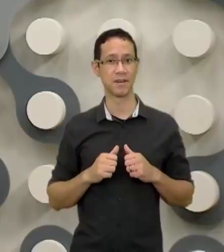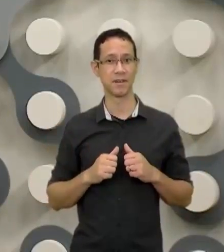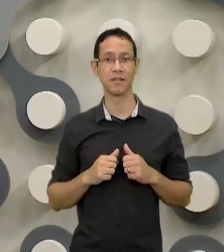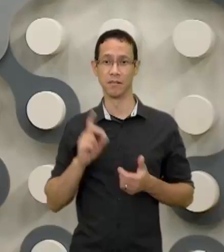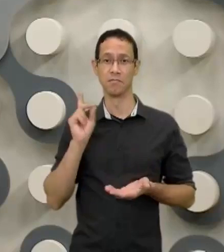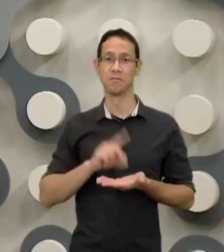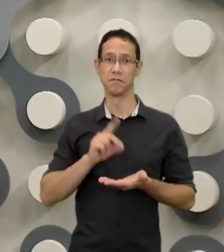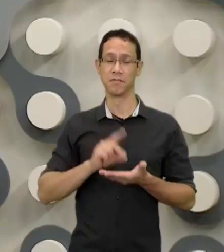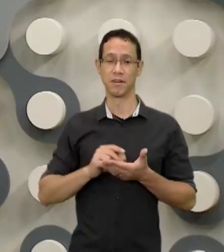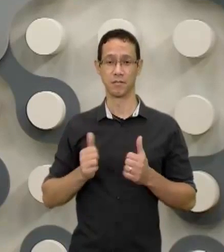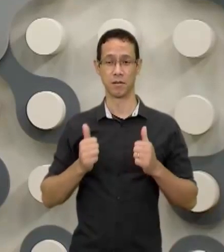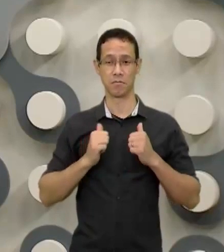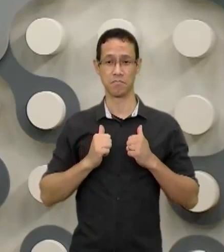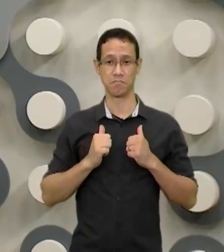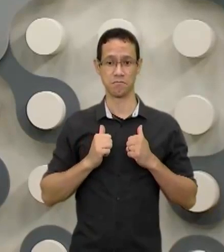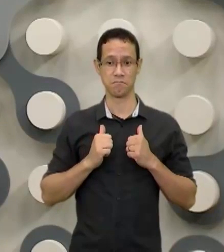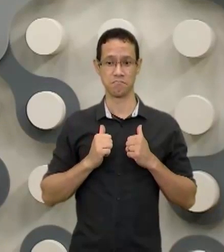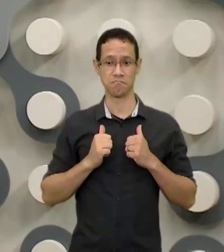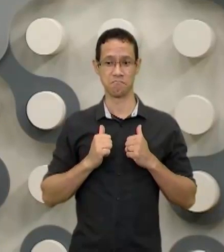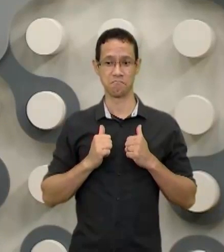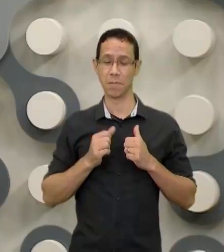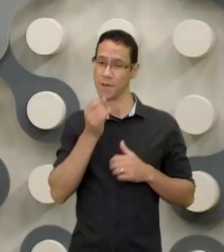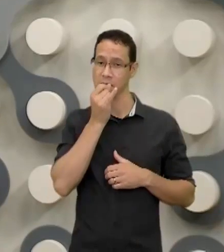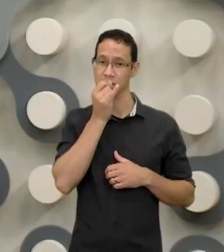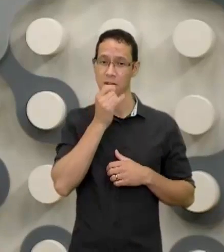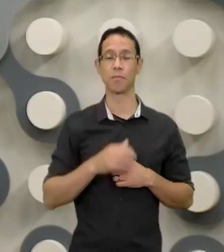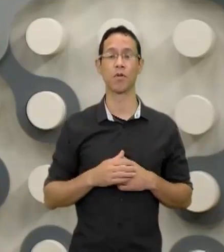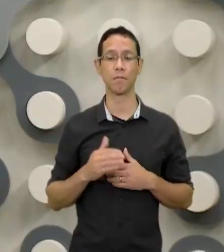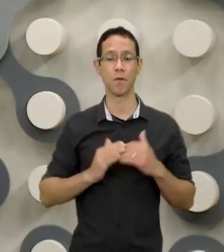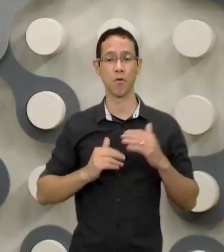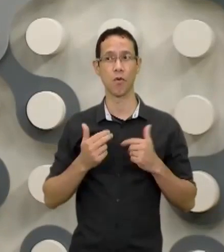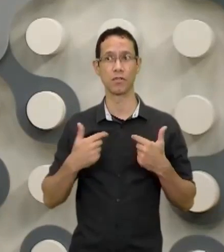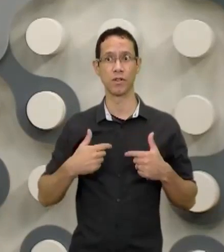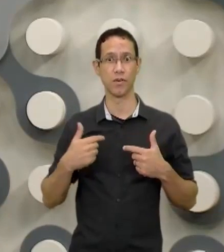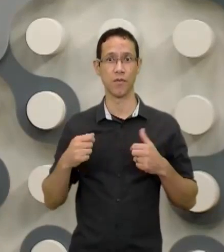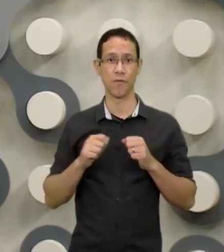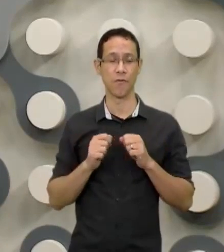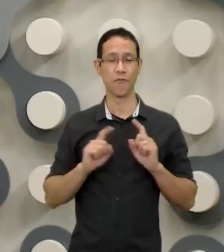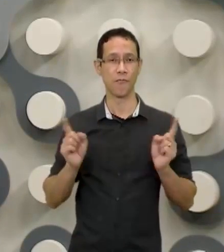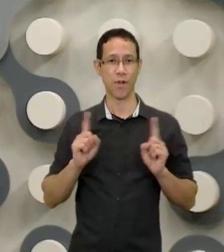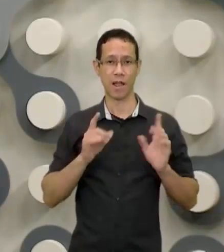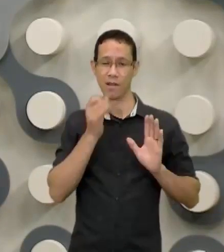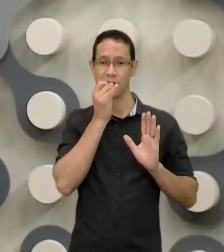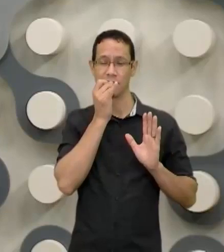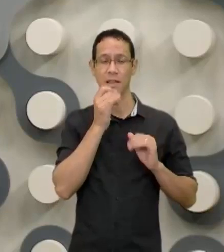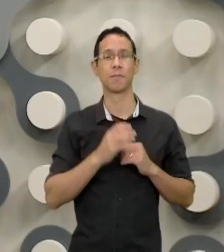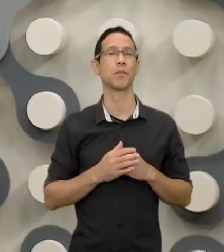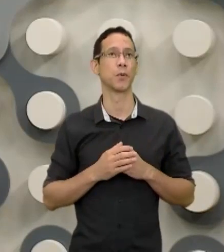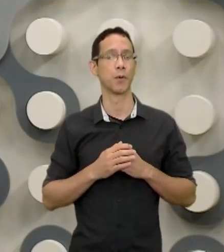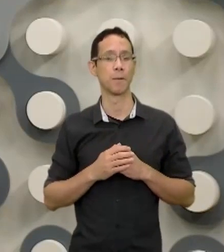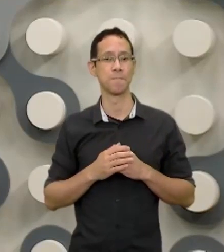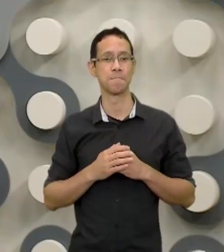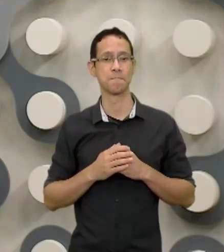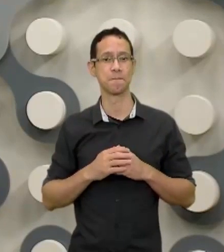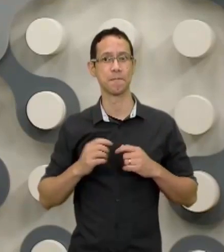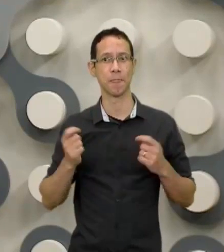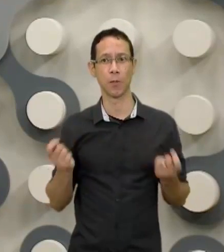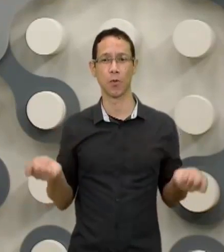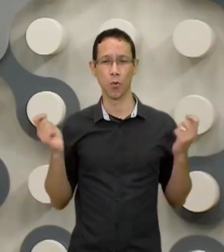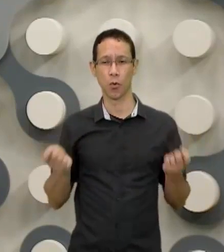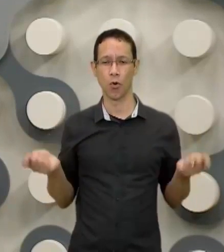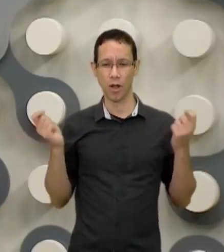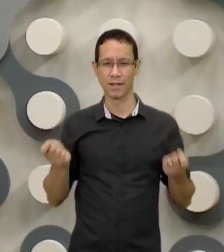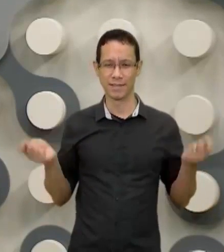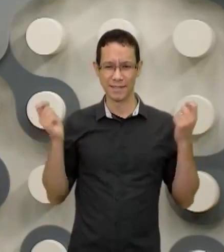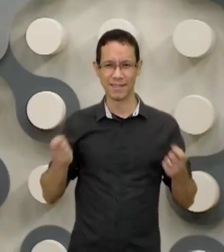vou tentar. Quando a gente sai do lugar comum, né? Eu vou fazer alguma coisa que eu geralmente não faço. Por exemplo, pular corda, eu tenho que